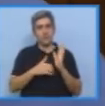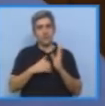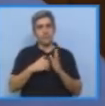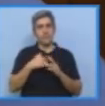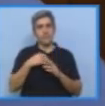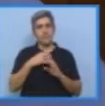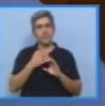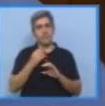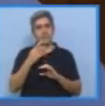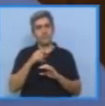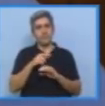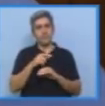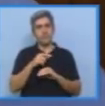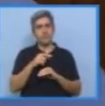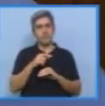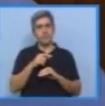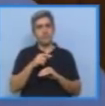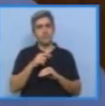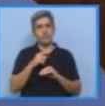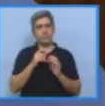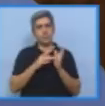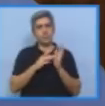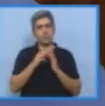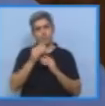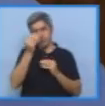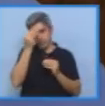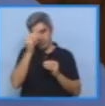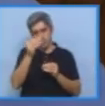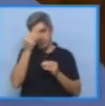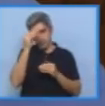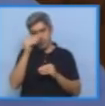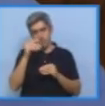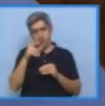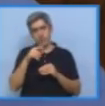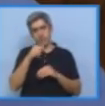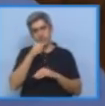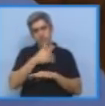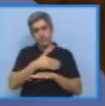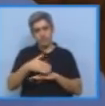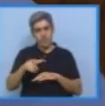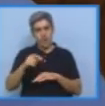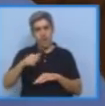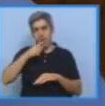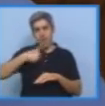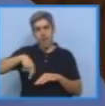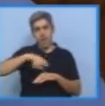queria sublinhar em primeiro lugar, que é o facto de Jesus estar a ensinar na margem do lago e, ao mesmo